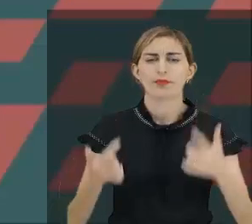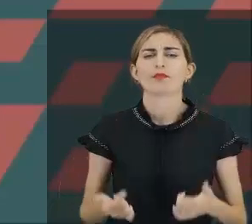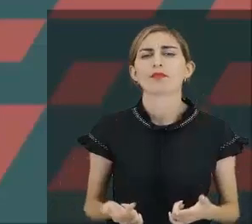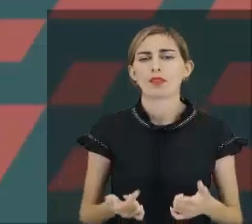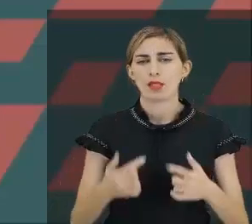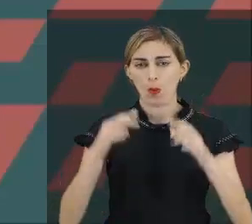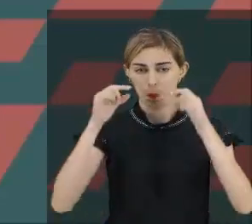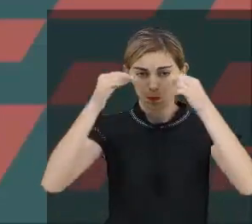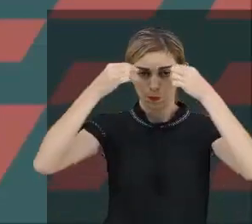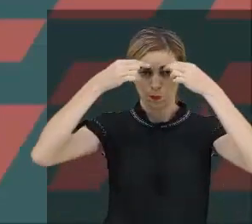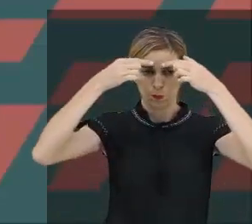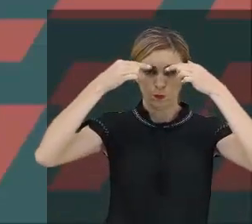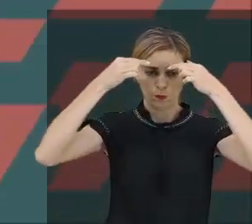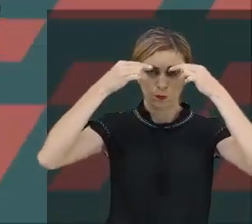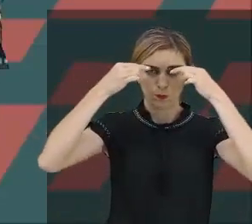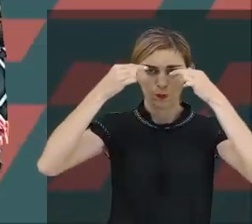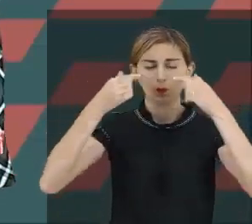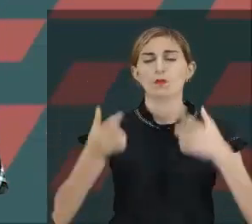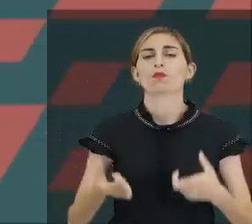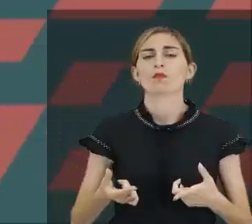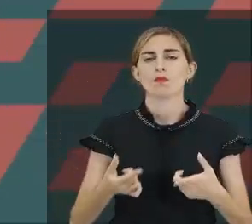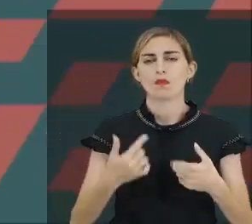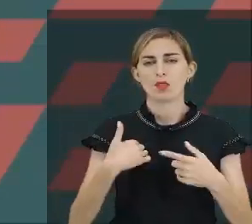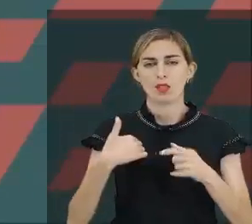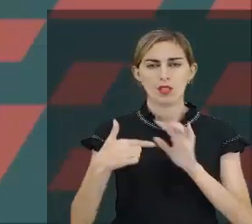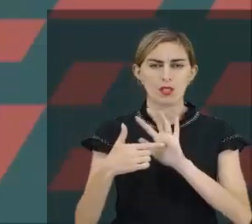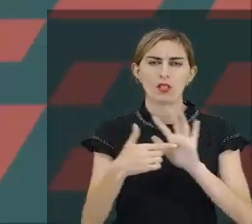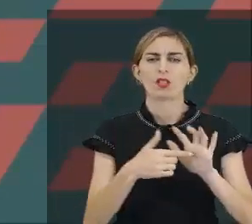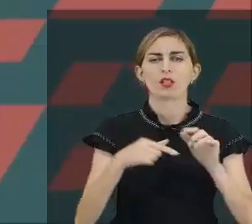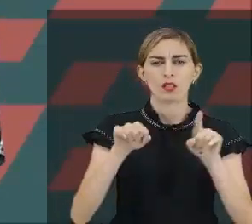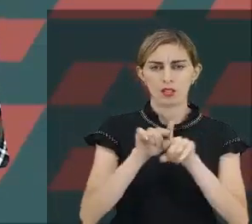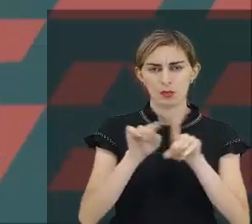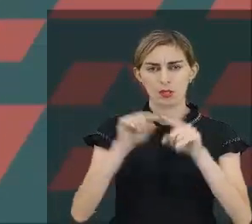palpebrais, eles são maiores e estão